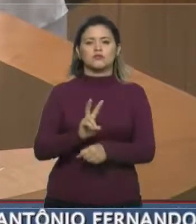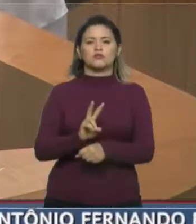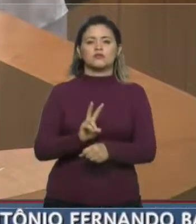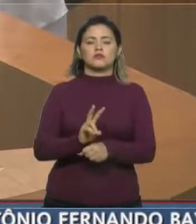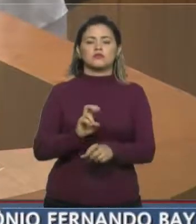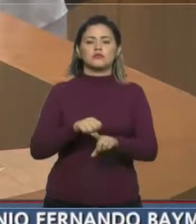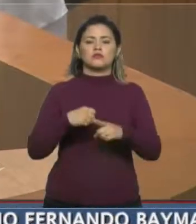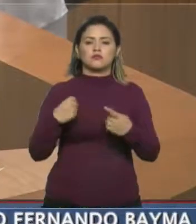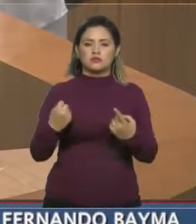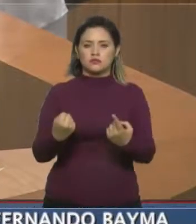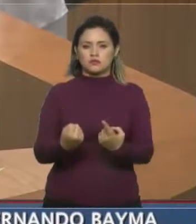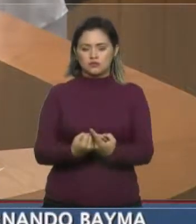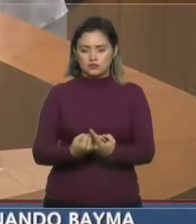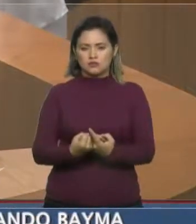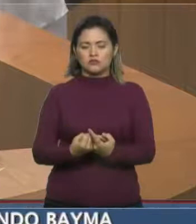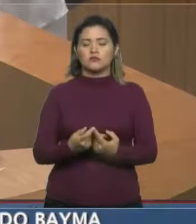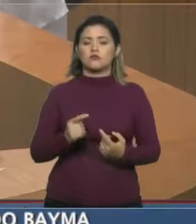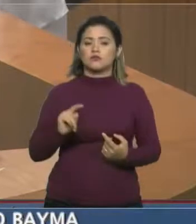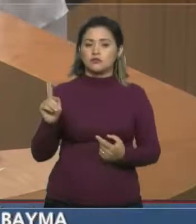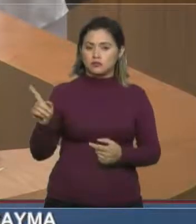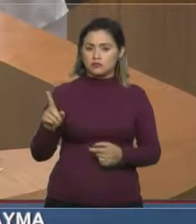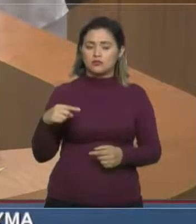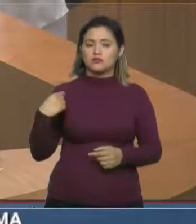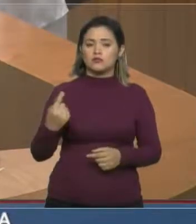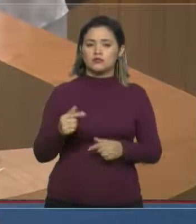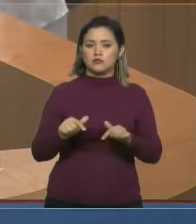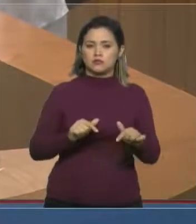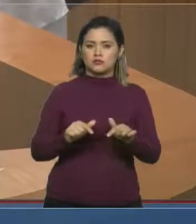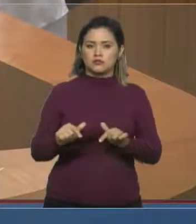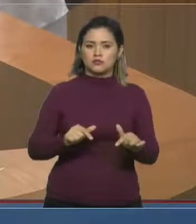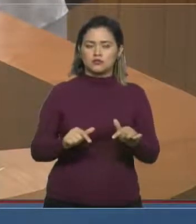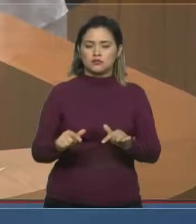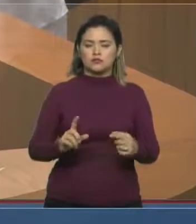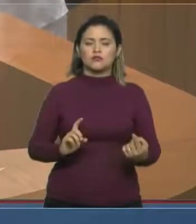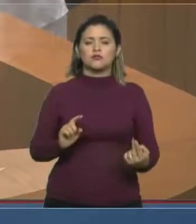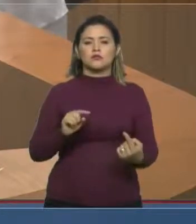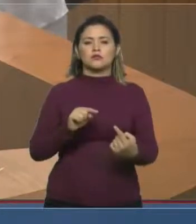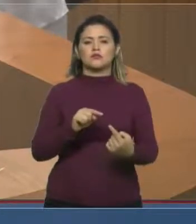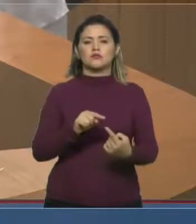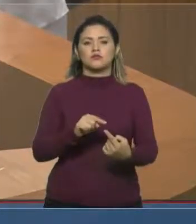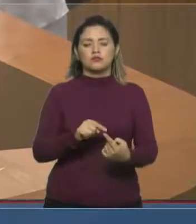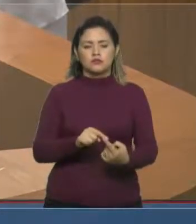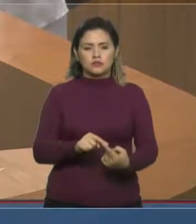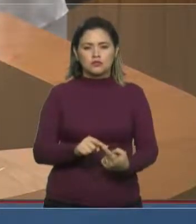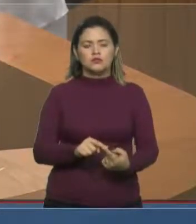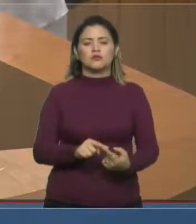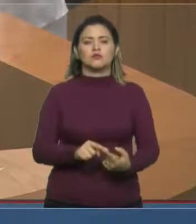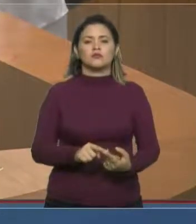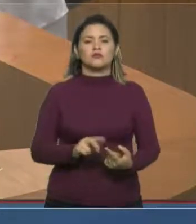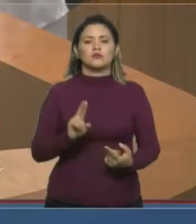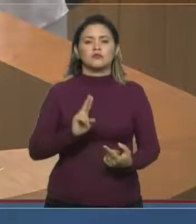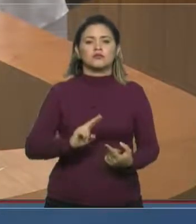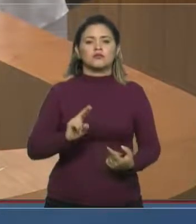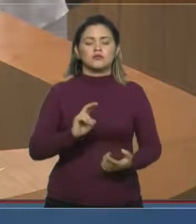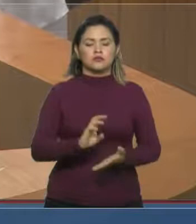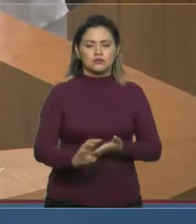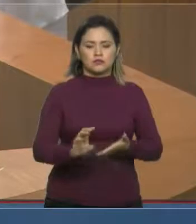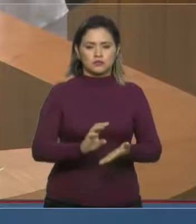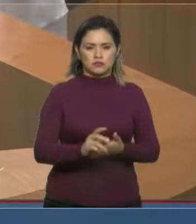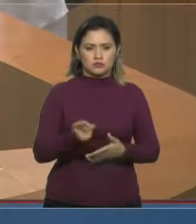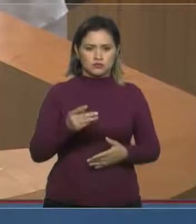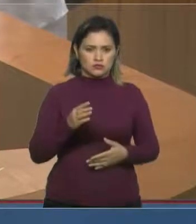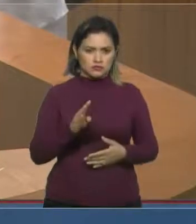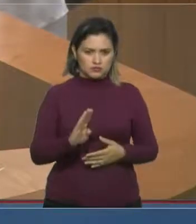sociedade, porque lá nós trabalhamos no sentido de a aplicação dos recursos públicos seja